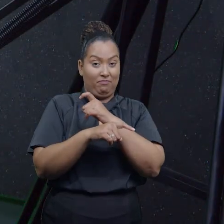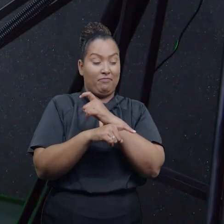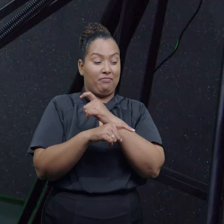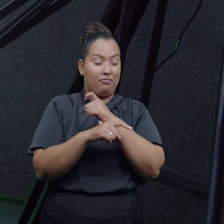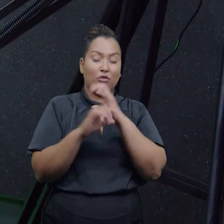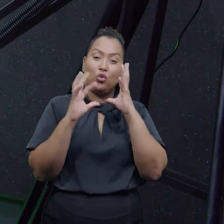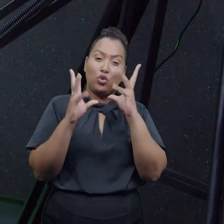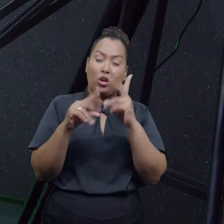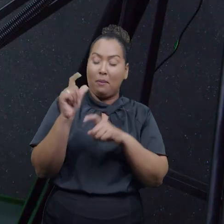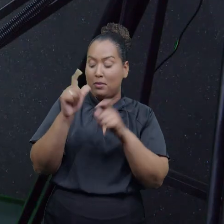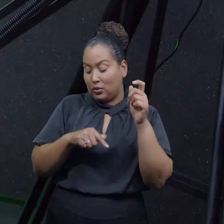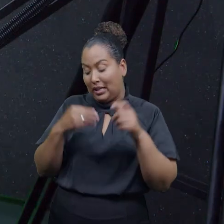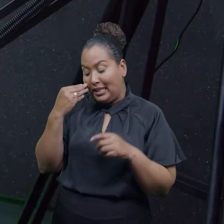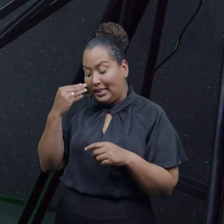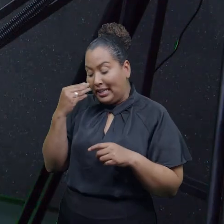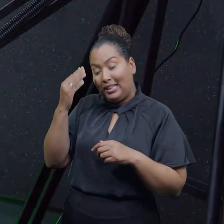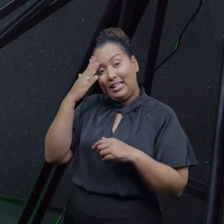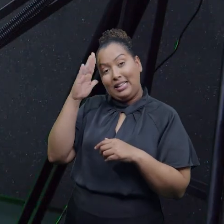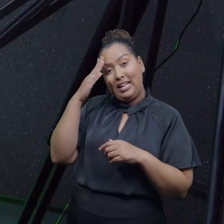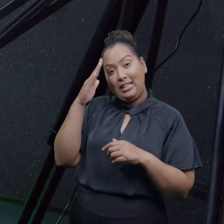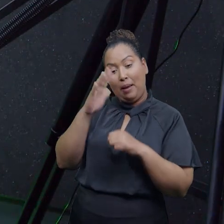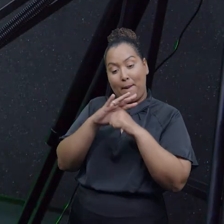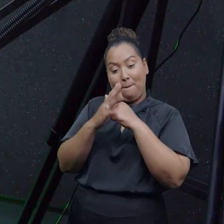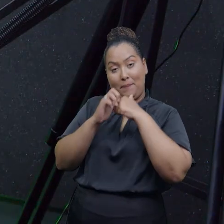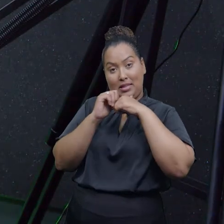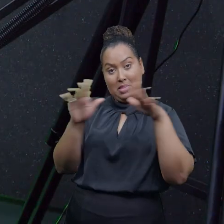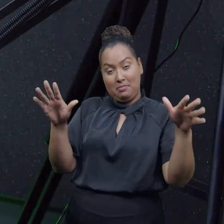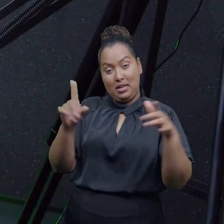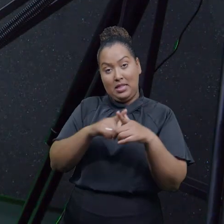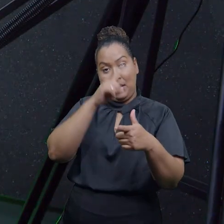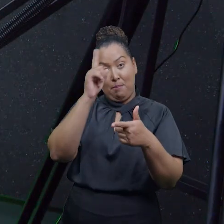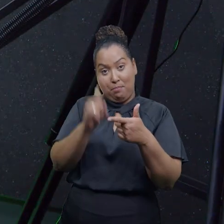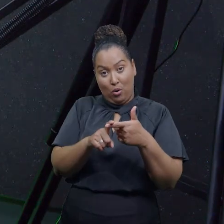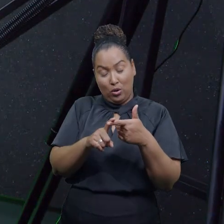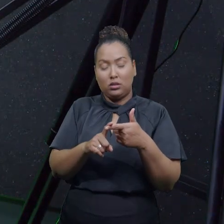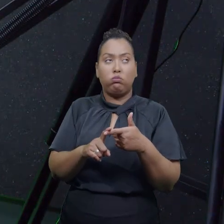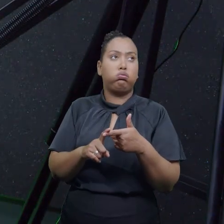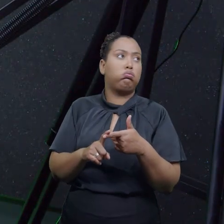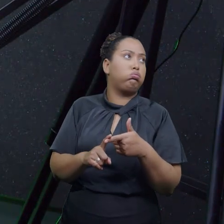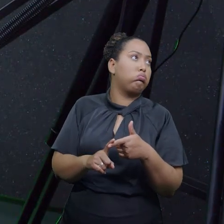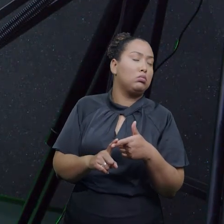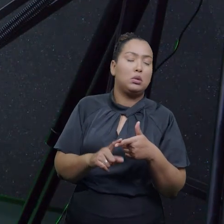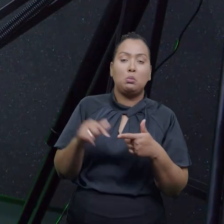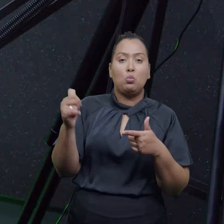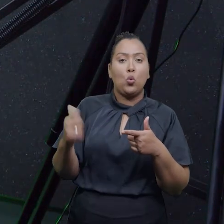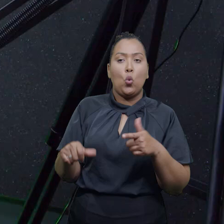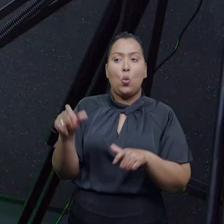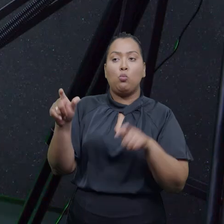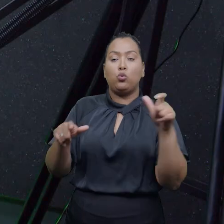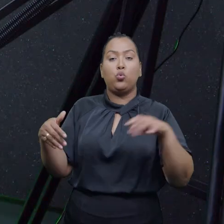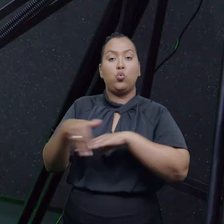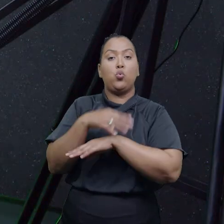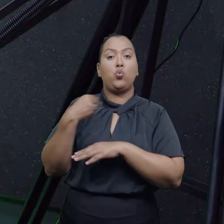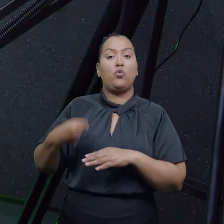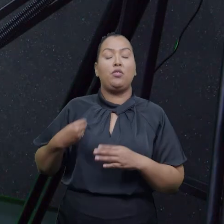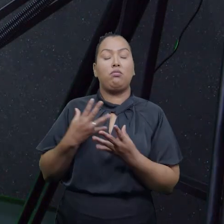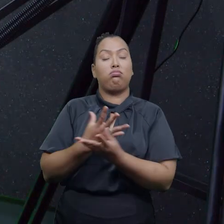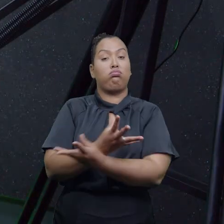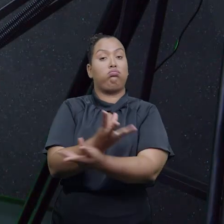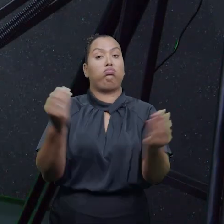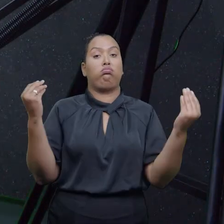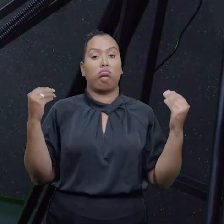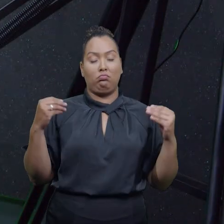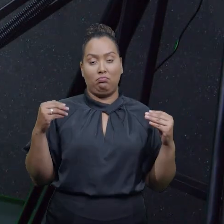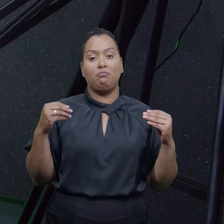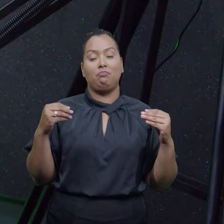difícil, penso que todo mundo está tentando entender o que aconteceu depois da pandemia, que houve um aumento muito exponencial da população em situação